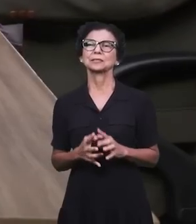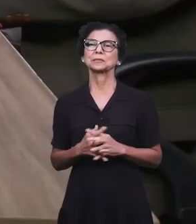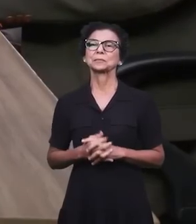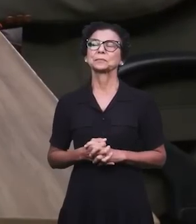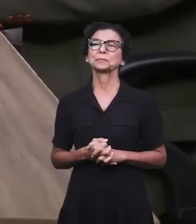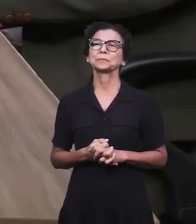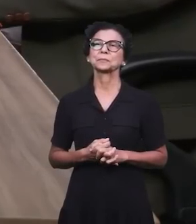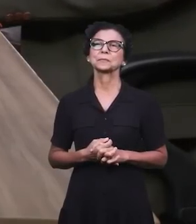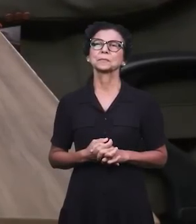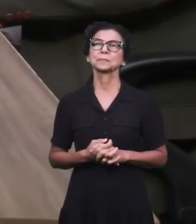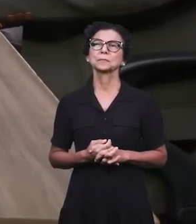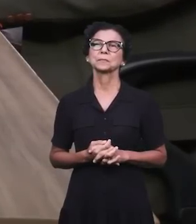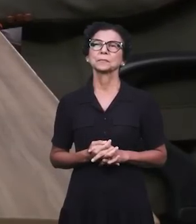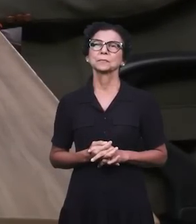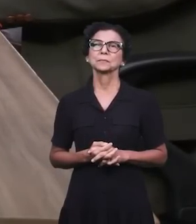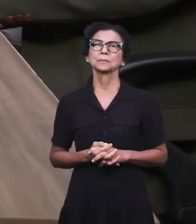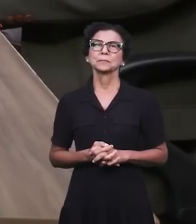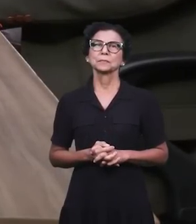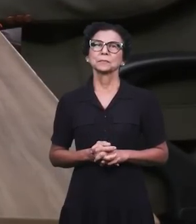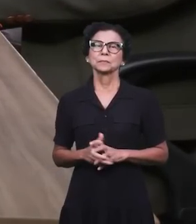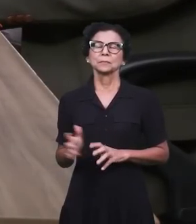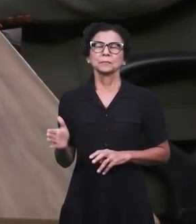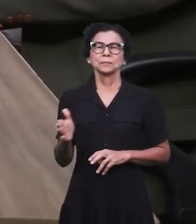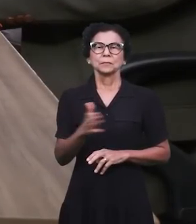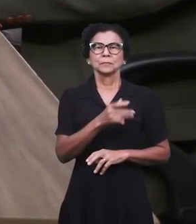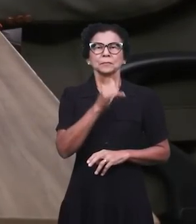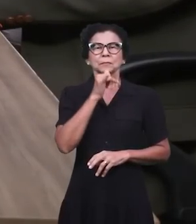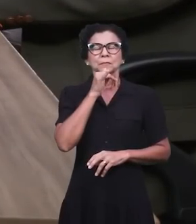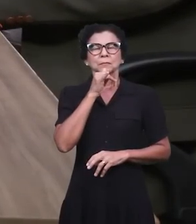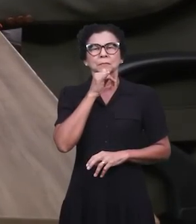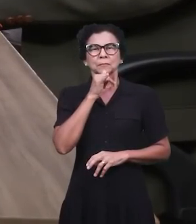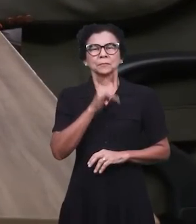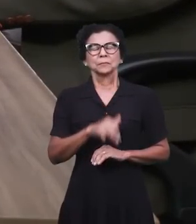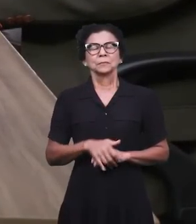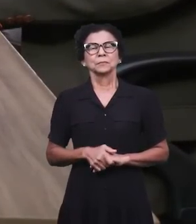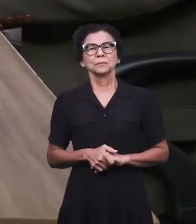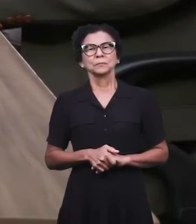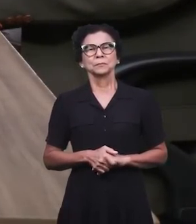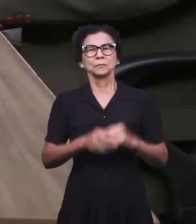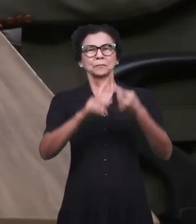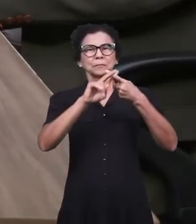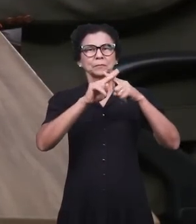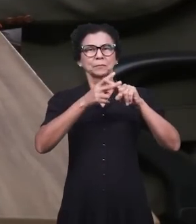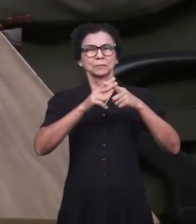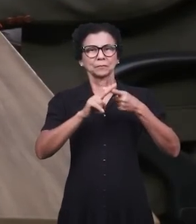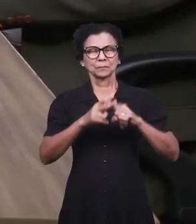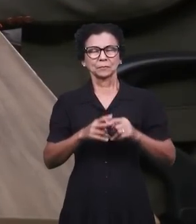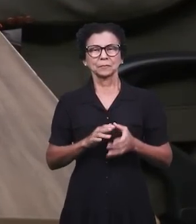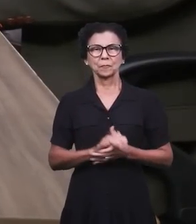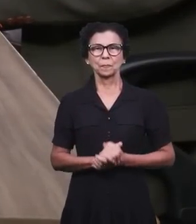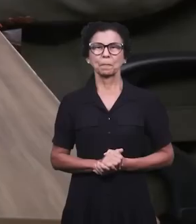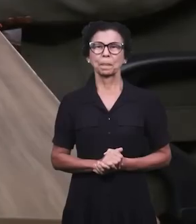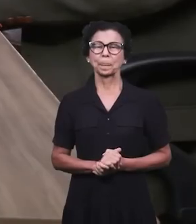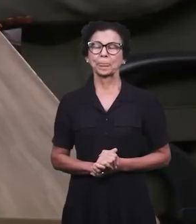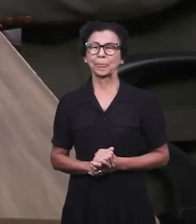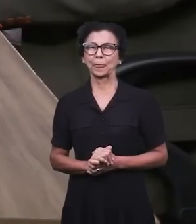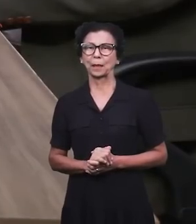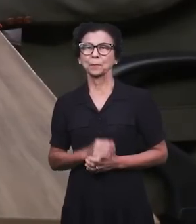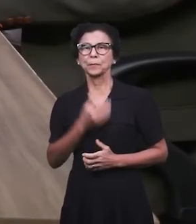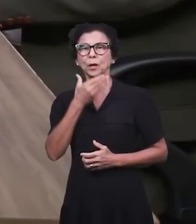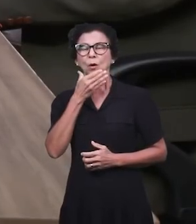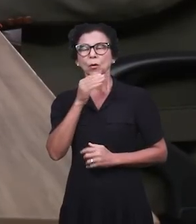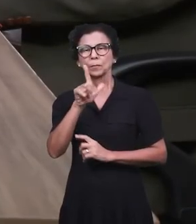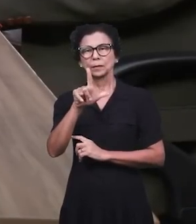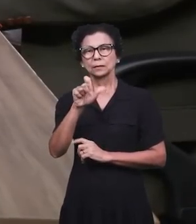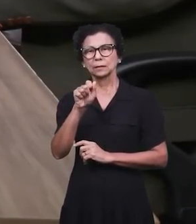dos maiores exemplos Sim. espirituais de restauração é Lázaro sai para fora. Lázaro